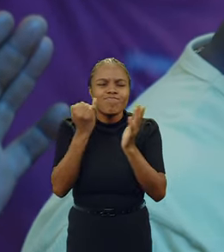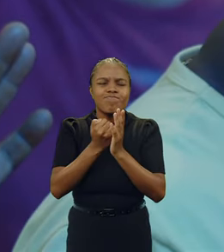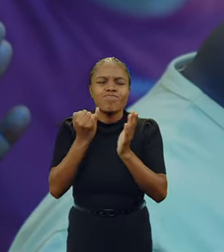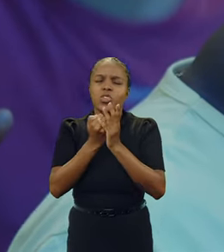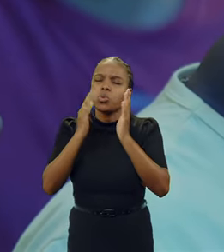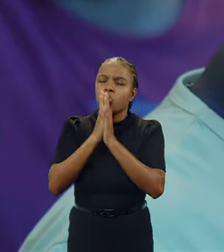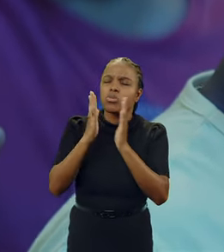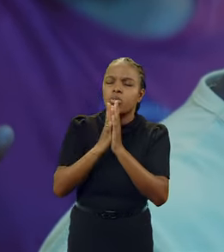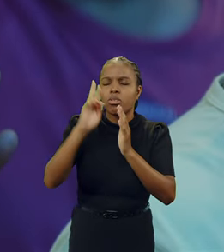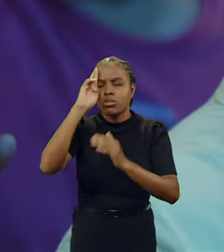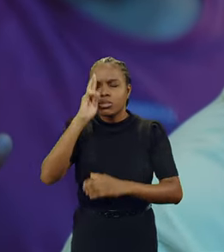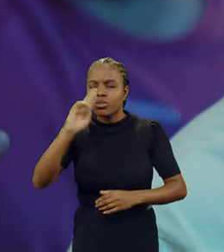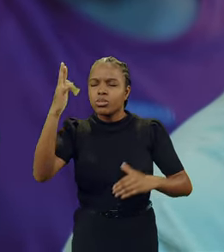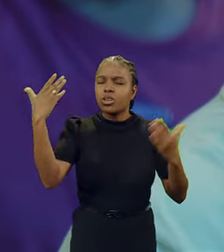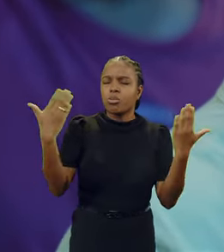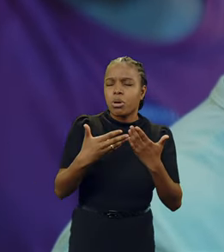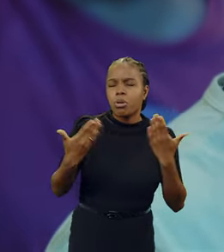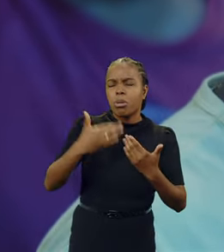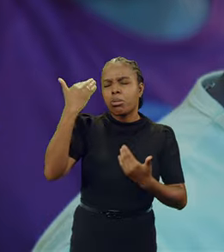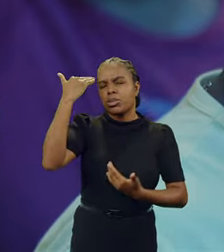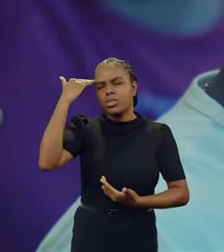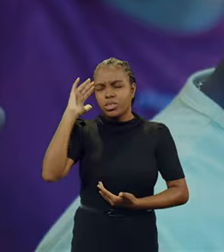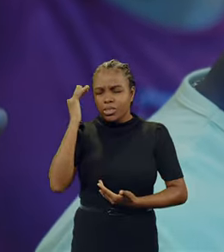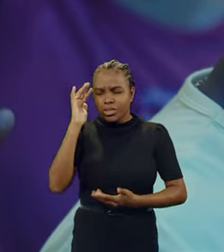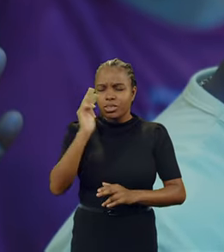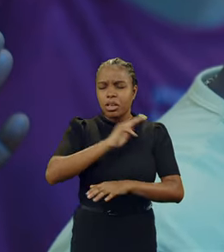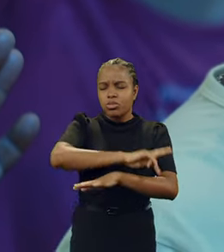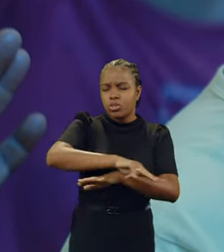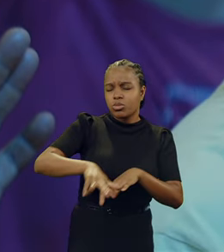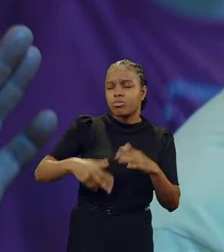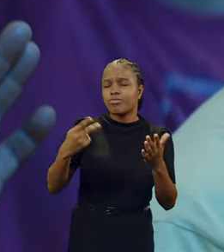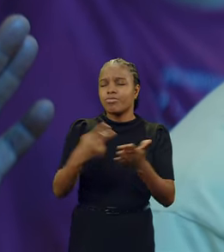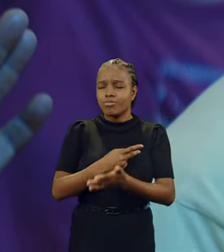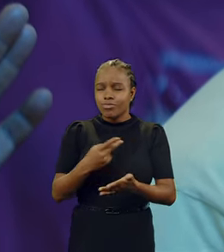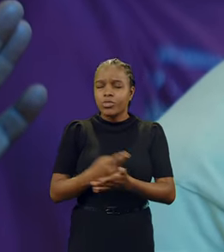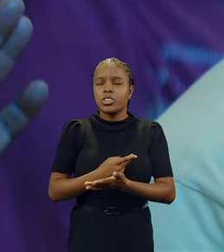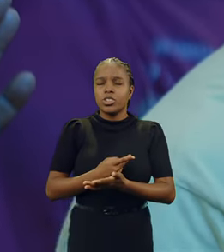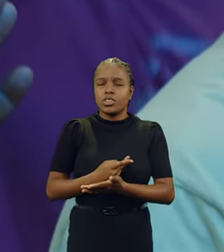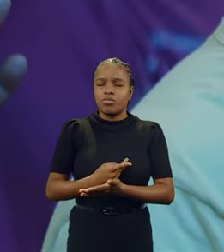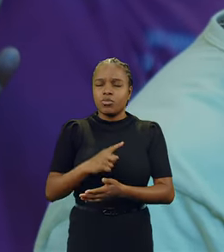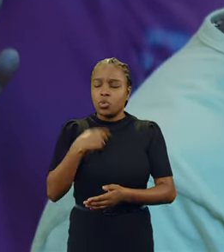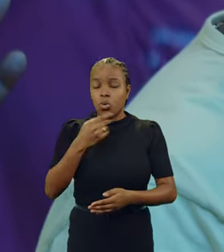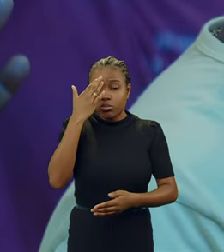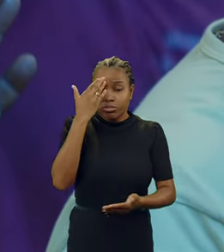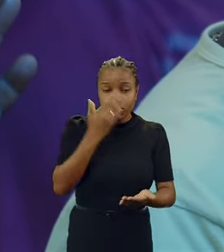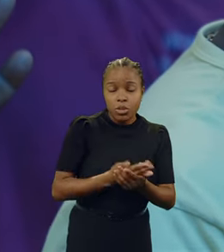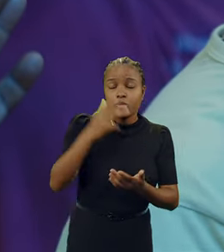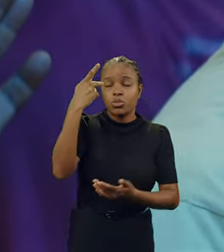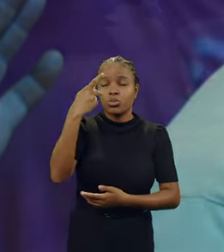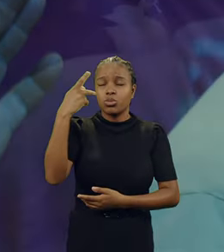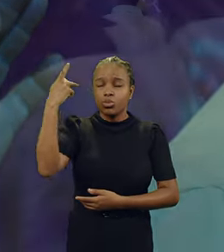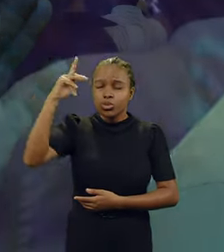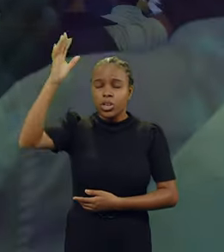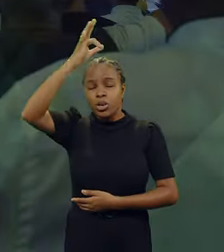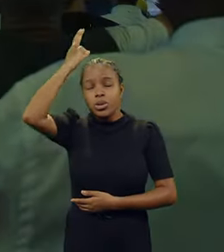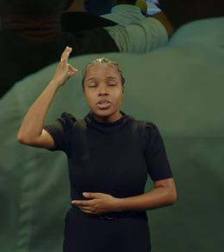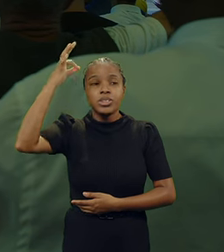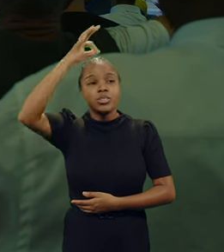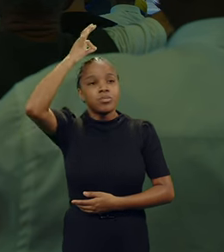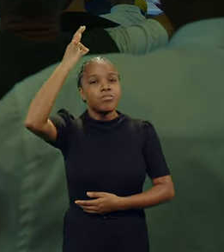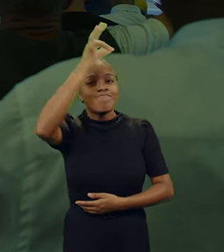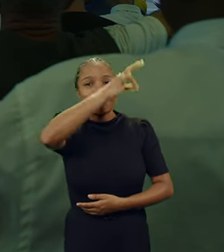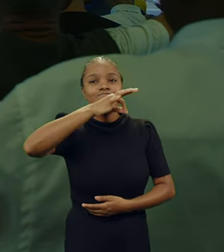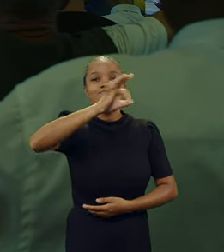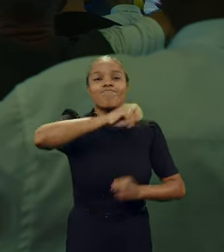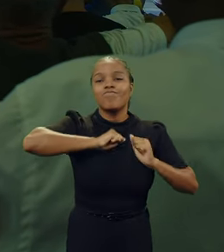Pai de misericórdia, entende o que está acontecendo. O teu Espírito está se movendo no coração de cada homem de